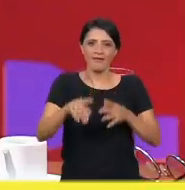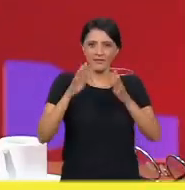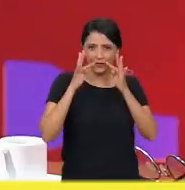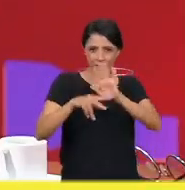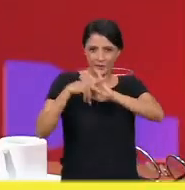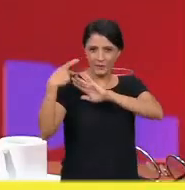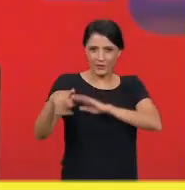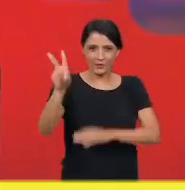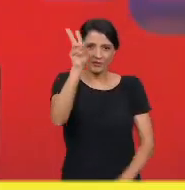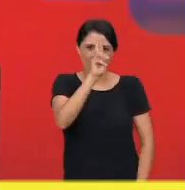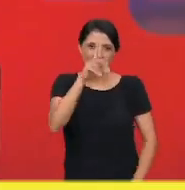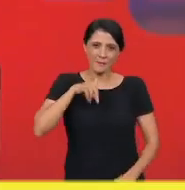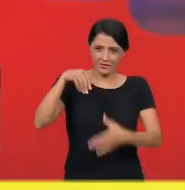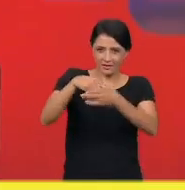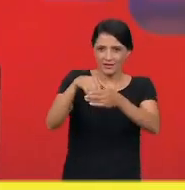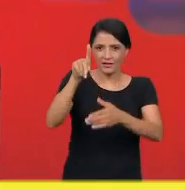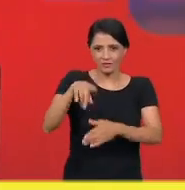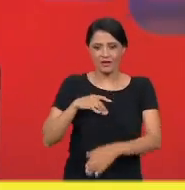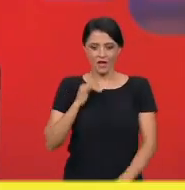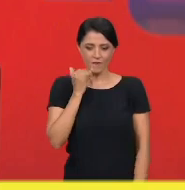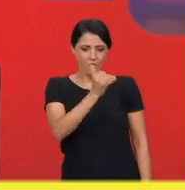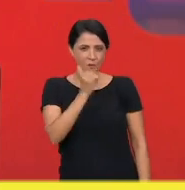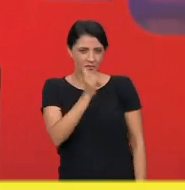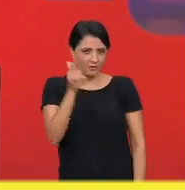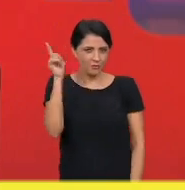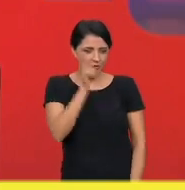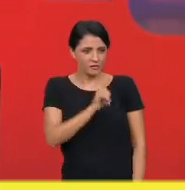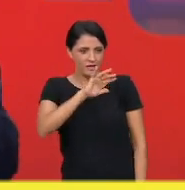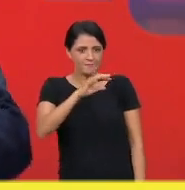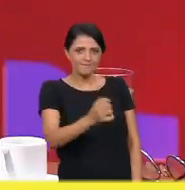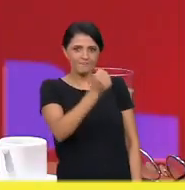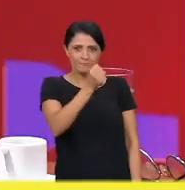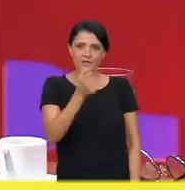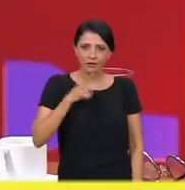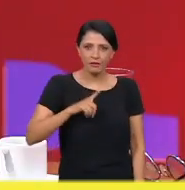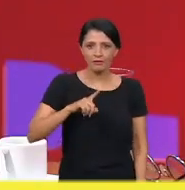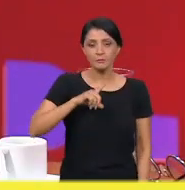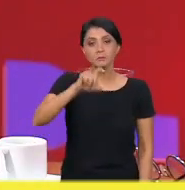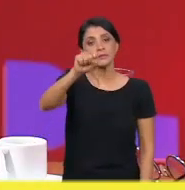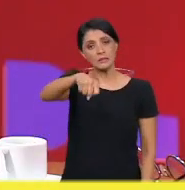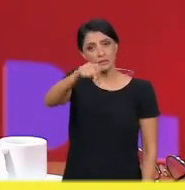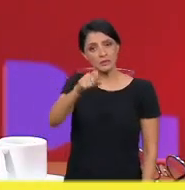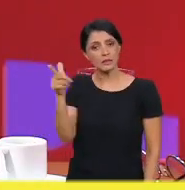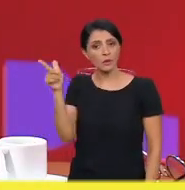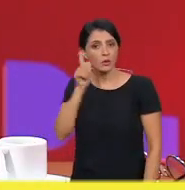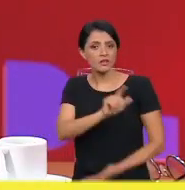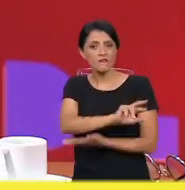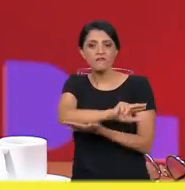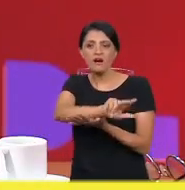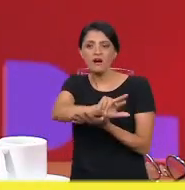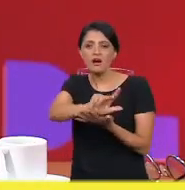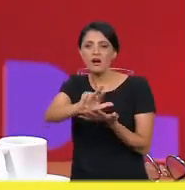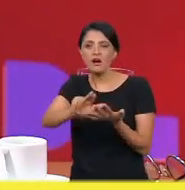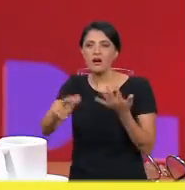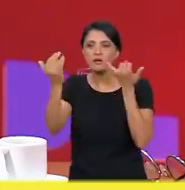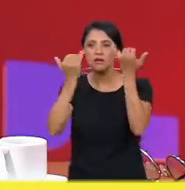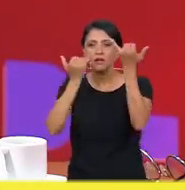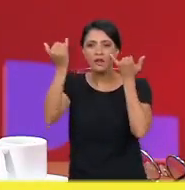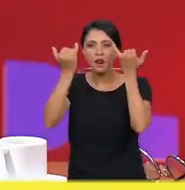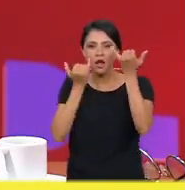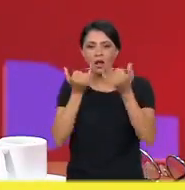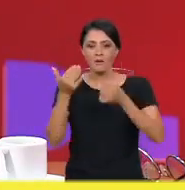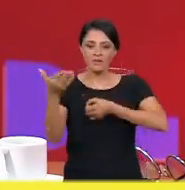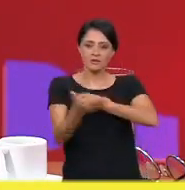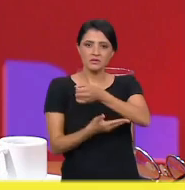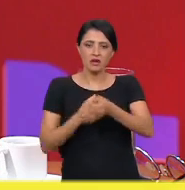ela carrega algum tipo de informação que vocês conseguem capturar essa informação? Sim, a gente consegue capturar várias informações a